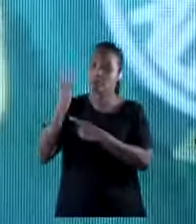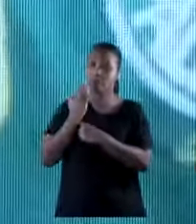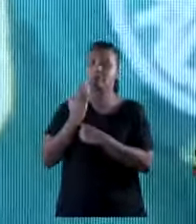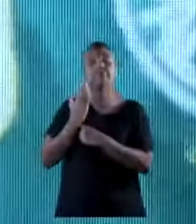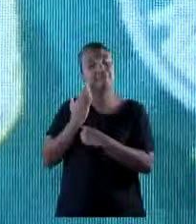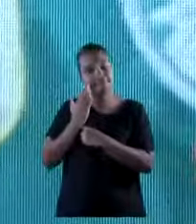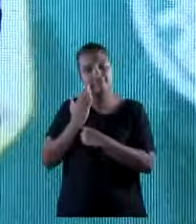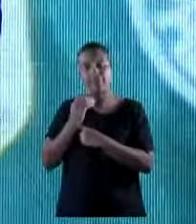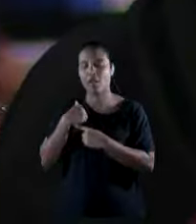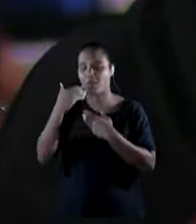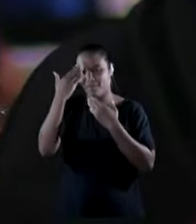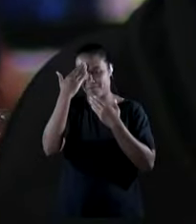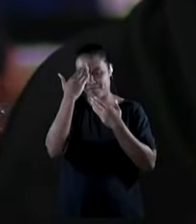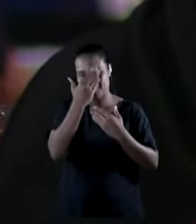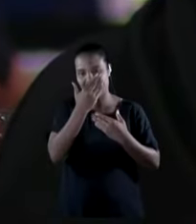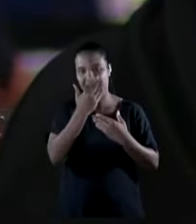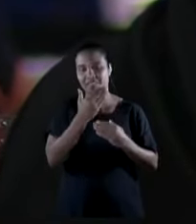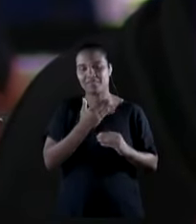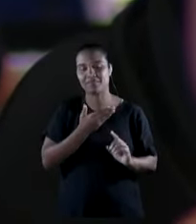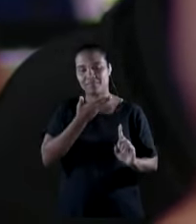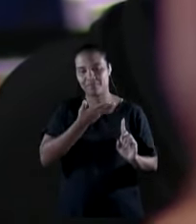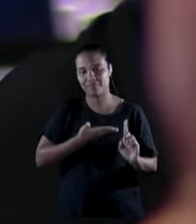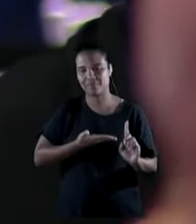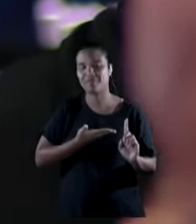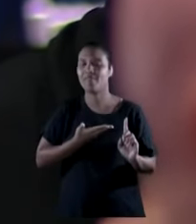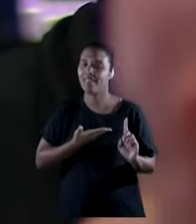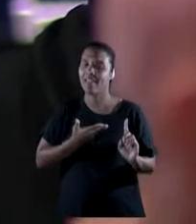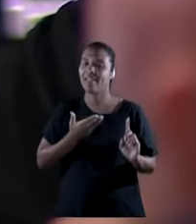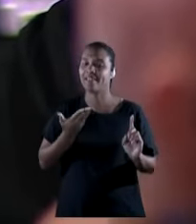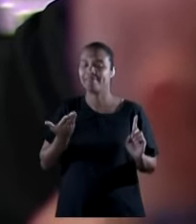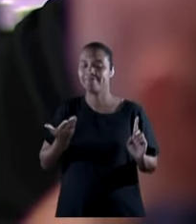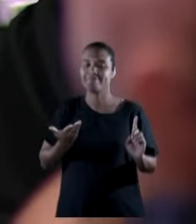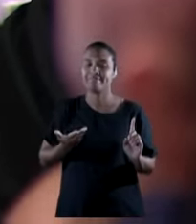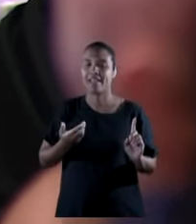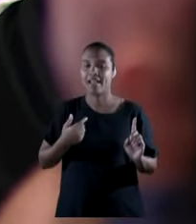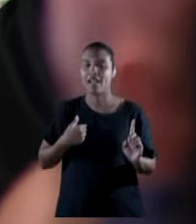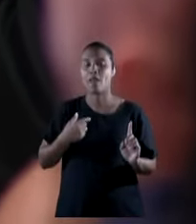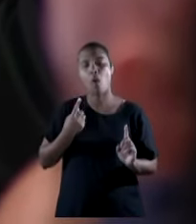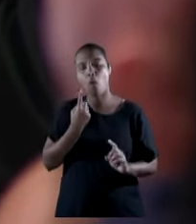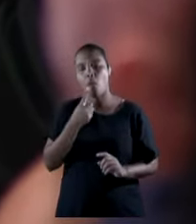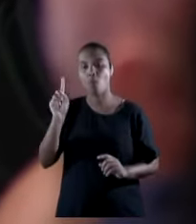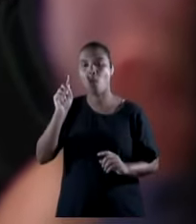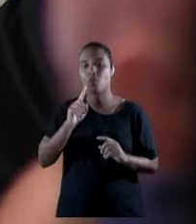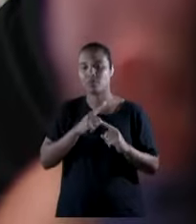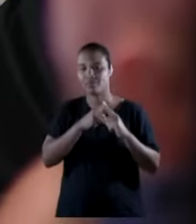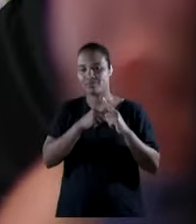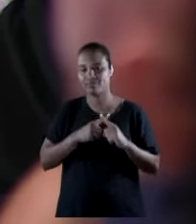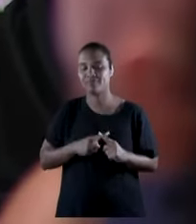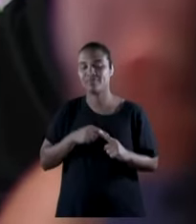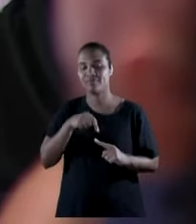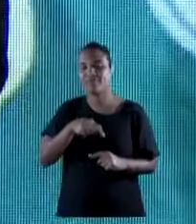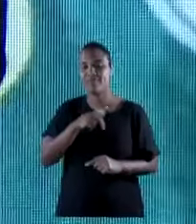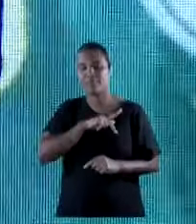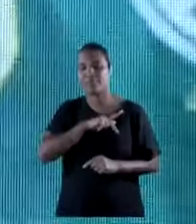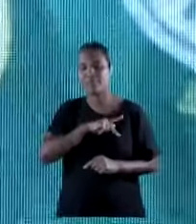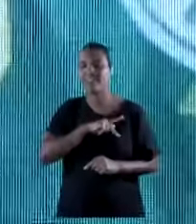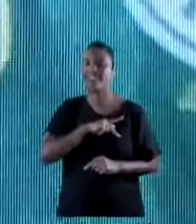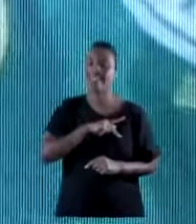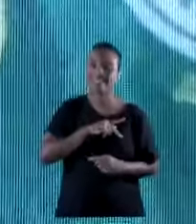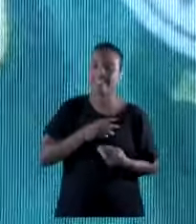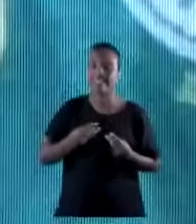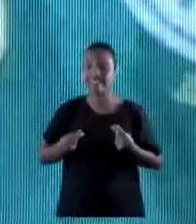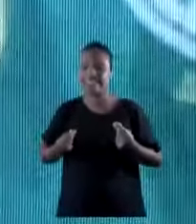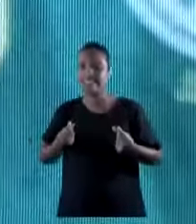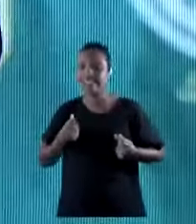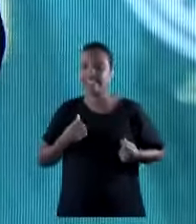sempre agradeço a ele. E, cara, a questão do meu último campeonato pelo Palmeiras, isso foi uma